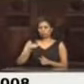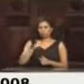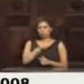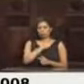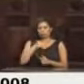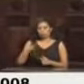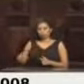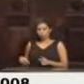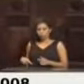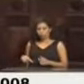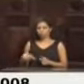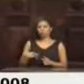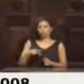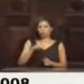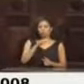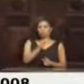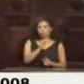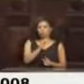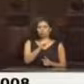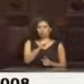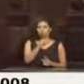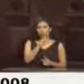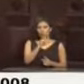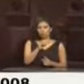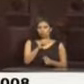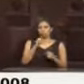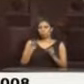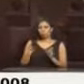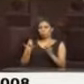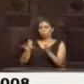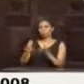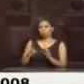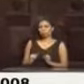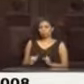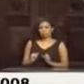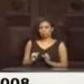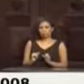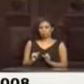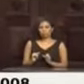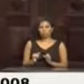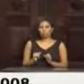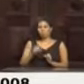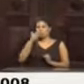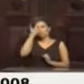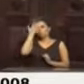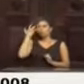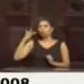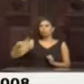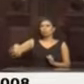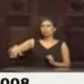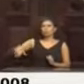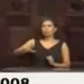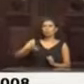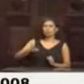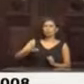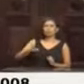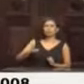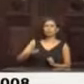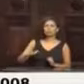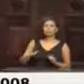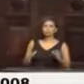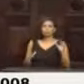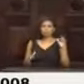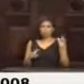da cidade de Cabo Frio. A população de Cabo Frio não reconhece Maria Joaquina como